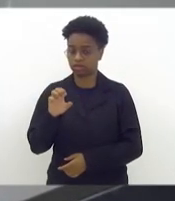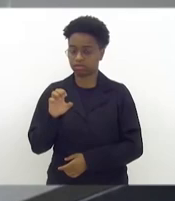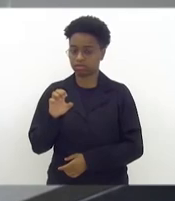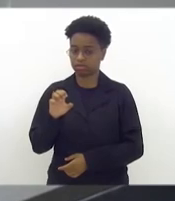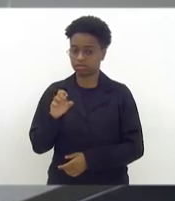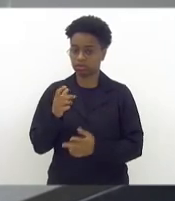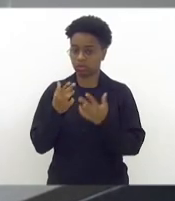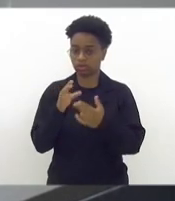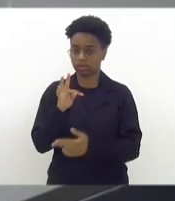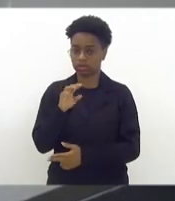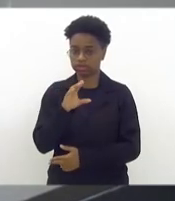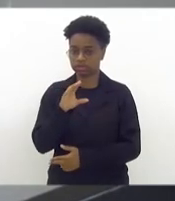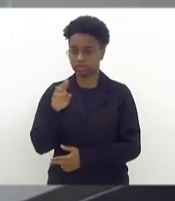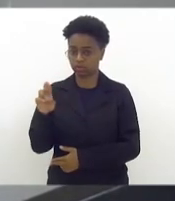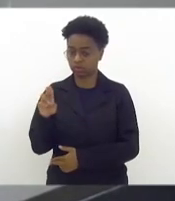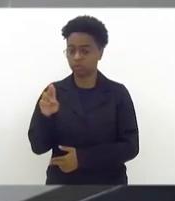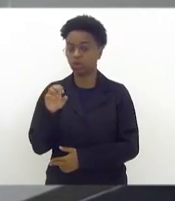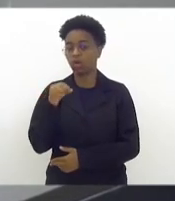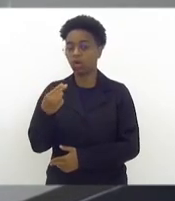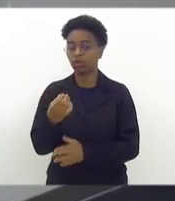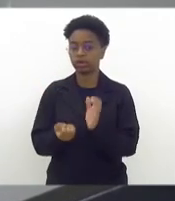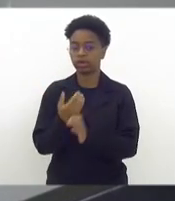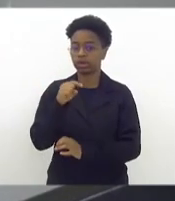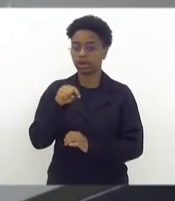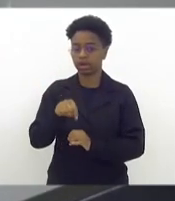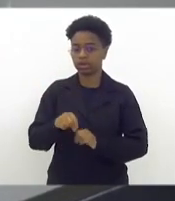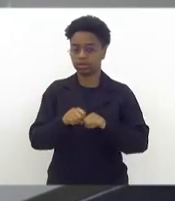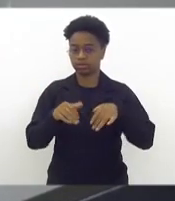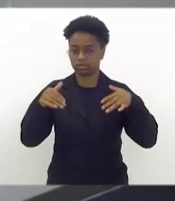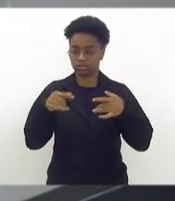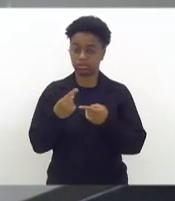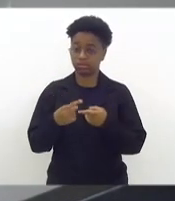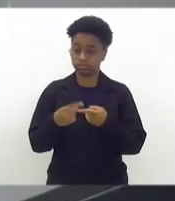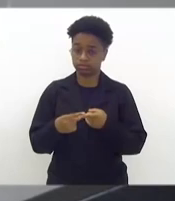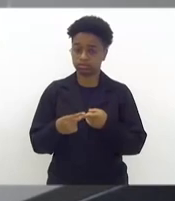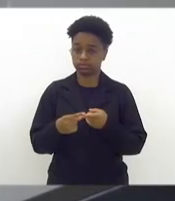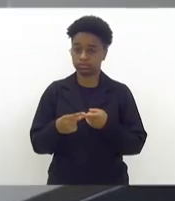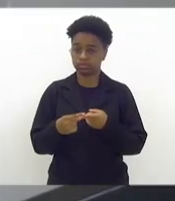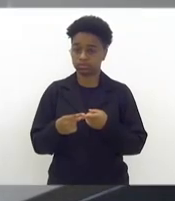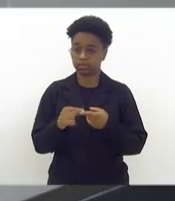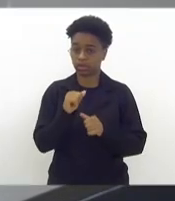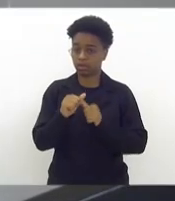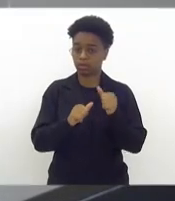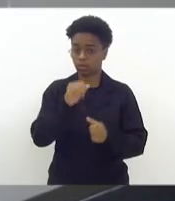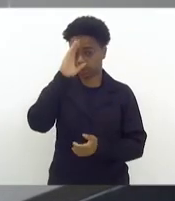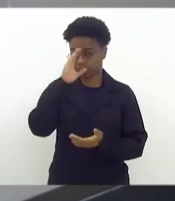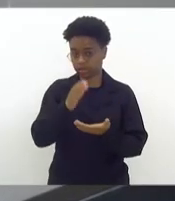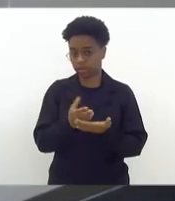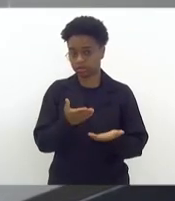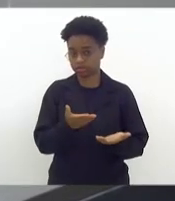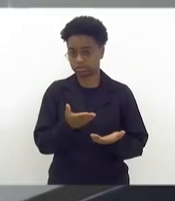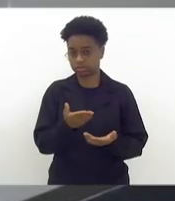no TCU, ou se foi originária da Assembleia, o que já desmonta a tese do próprio STF. A lei orgânica daqui